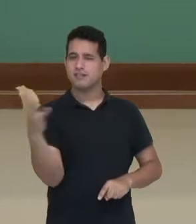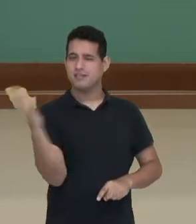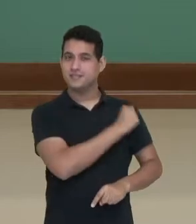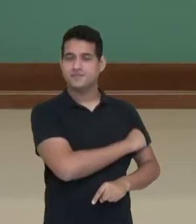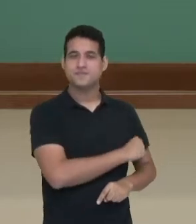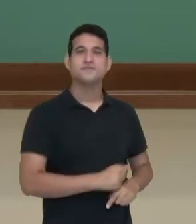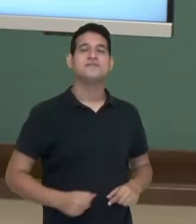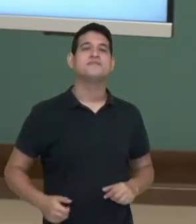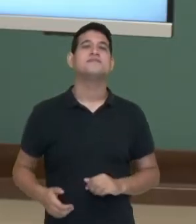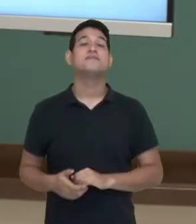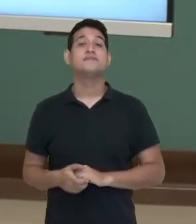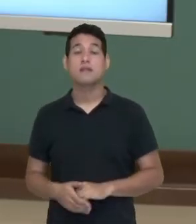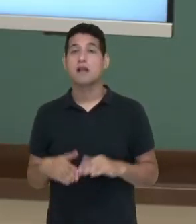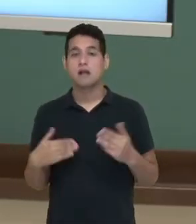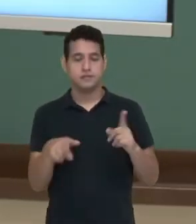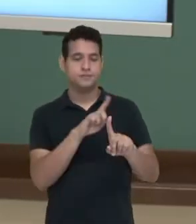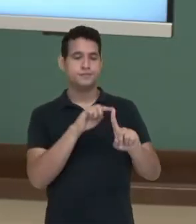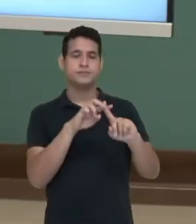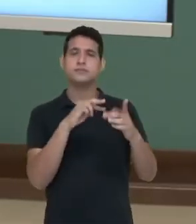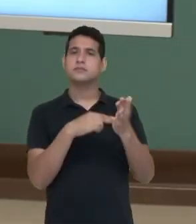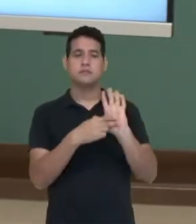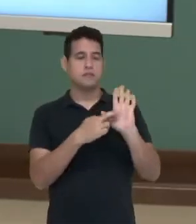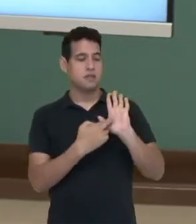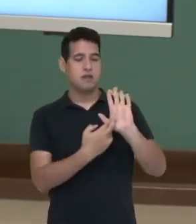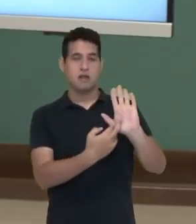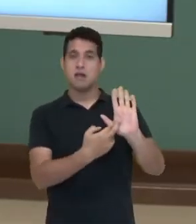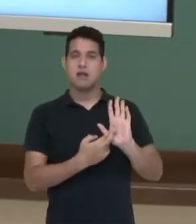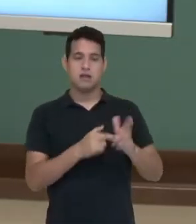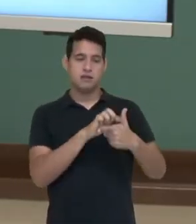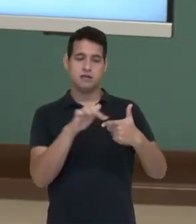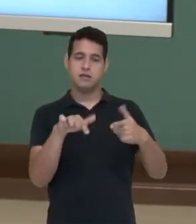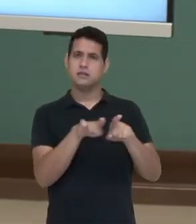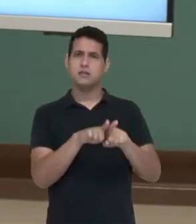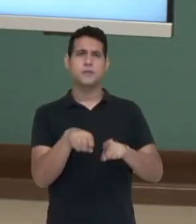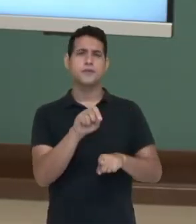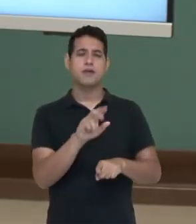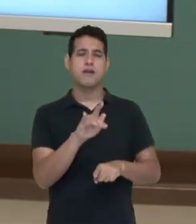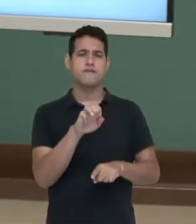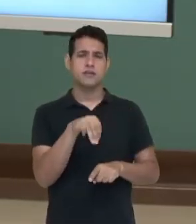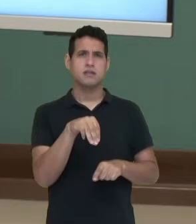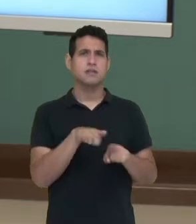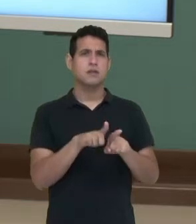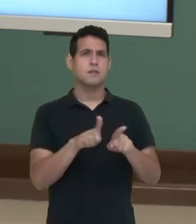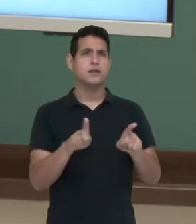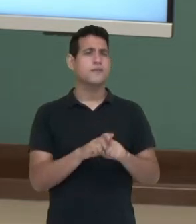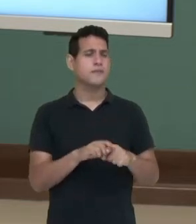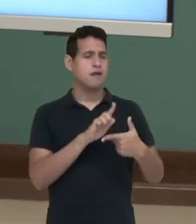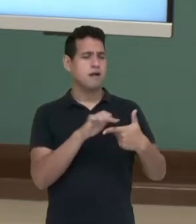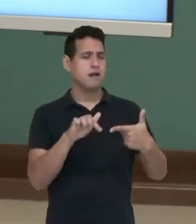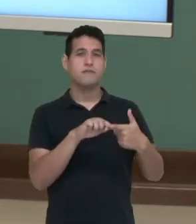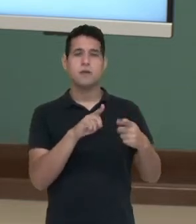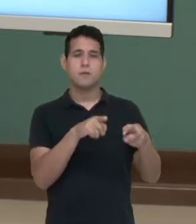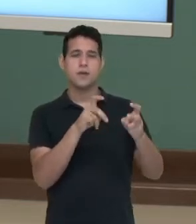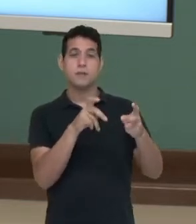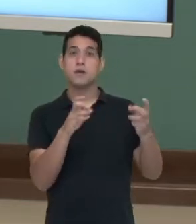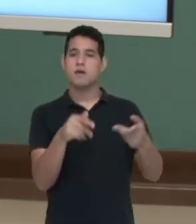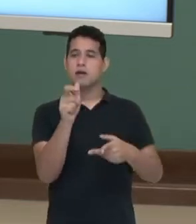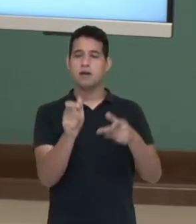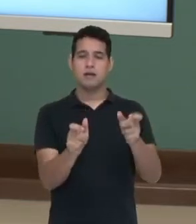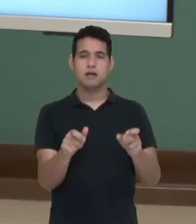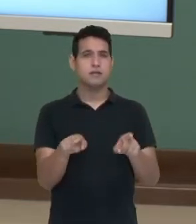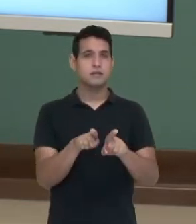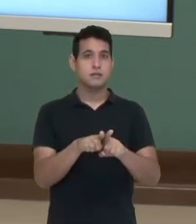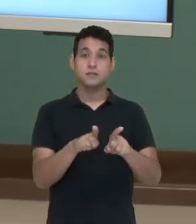lá? Objetivos. Representar graficamente a função afim, ok? Fazer o gráfico. Identificar as características